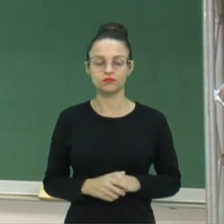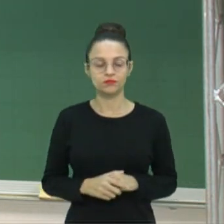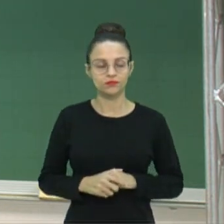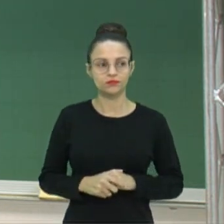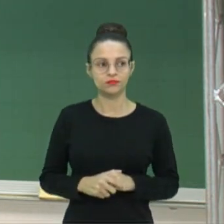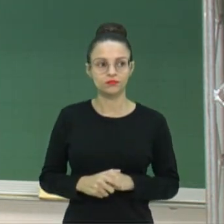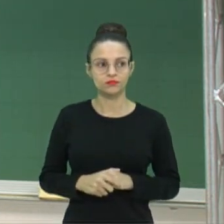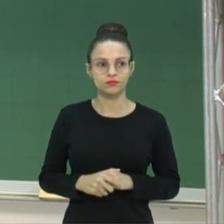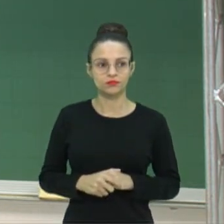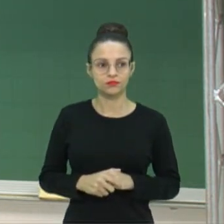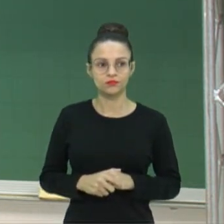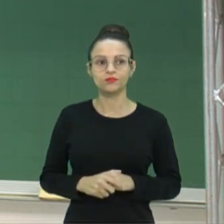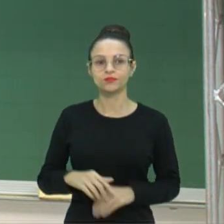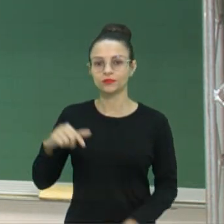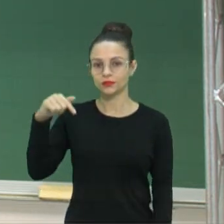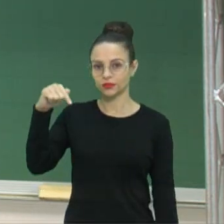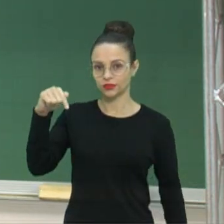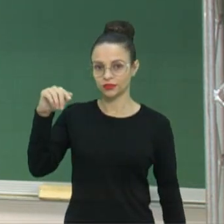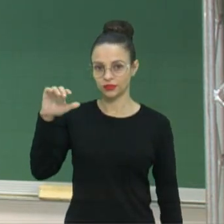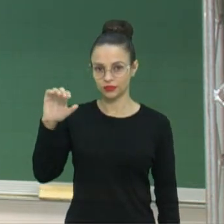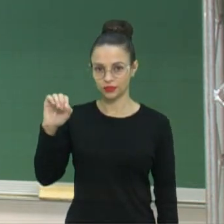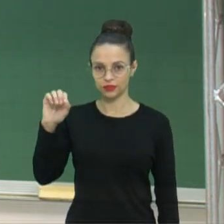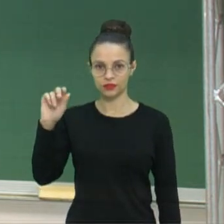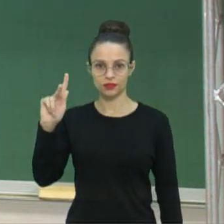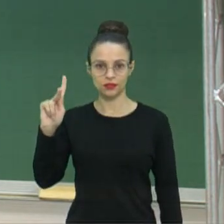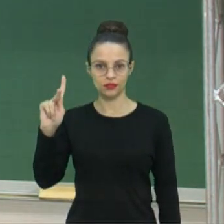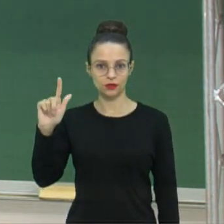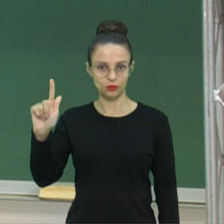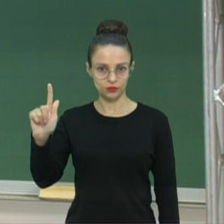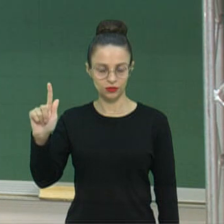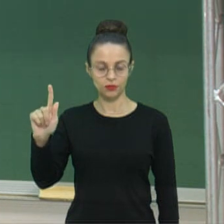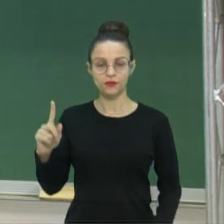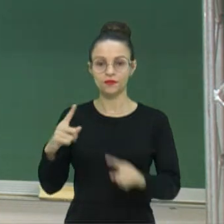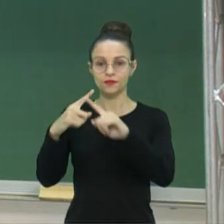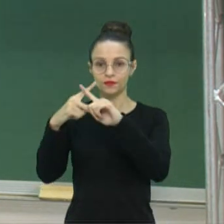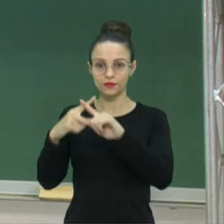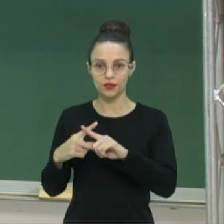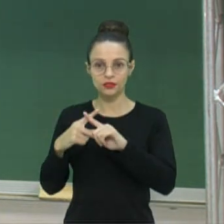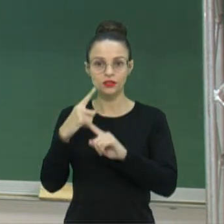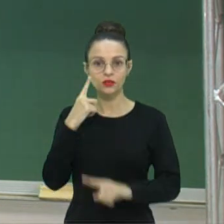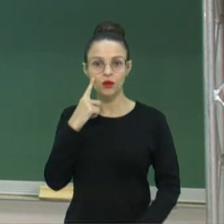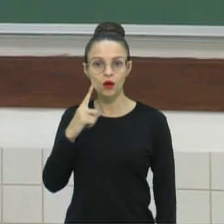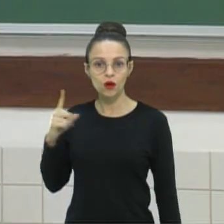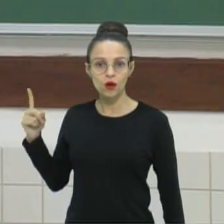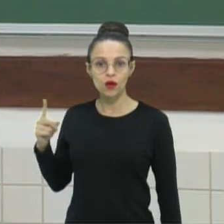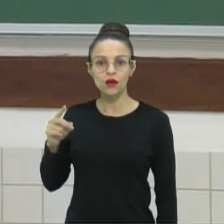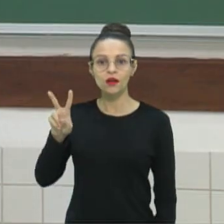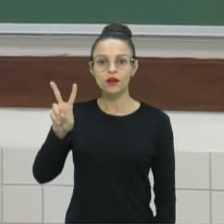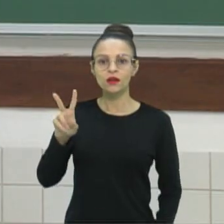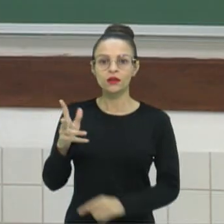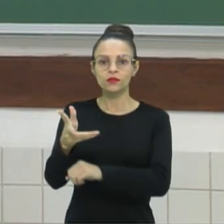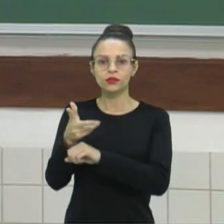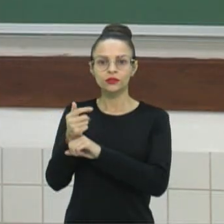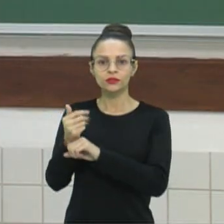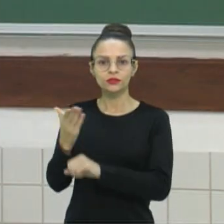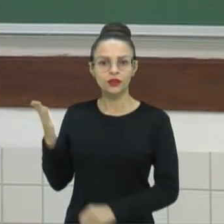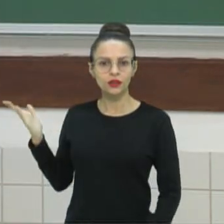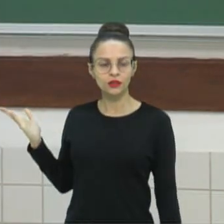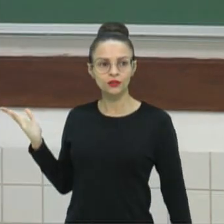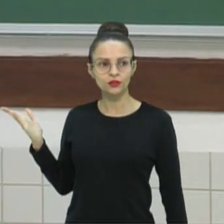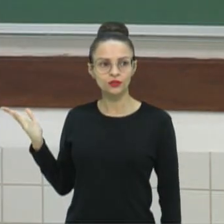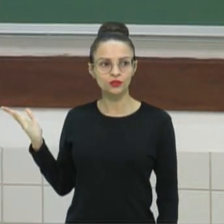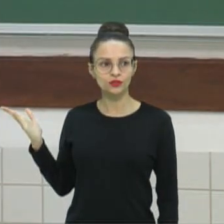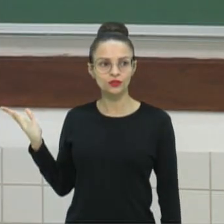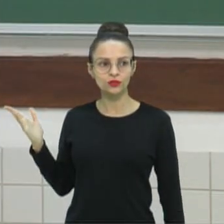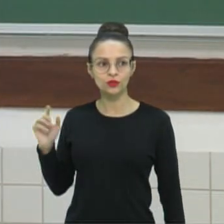ela vale 70 kg vezes. A questão da velocidade. Veja que a velocidade aqui, ela